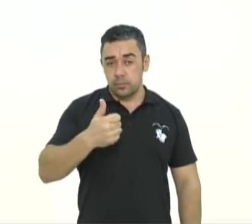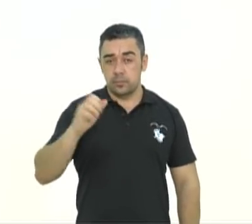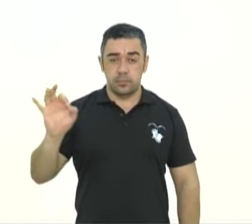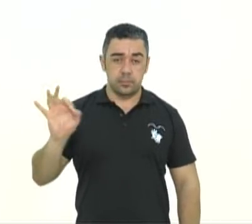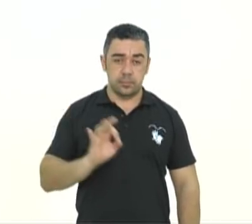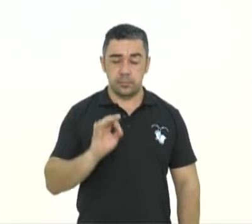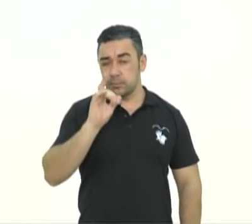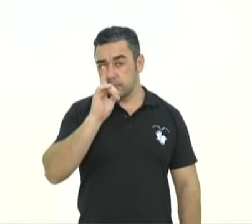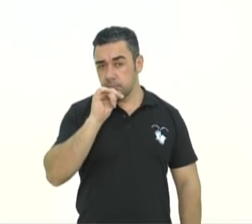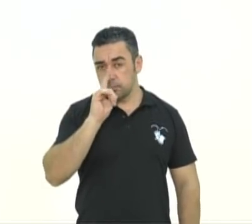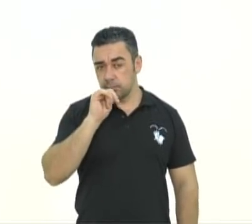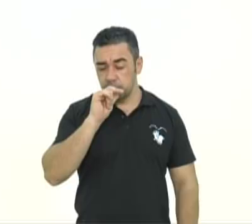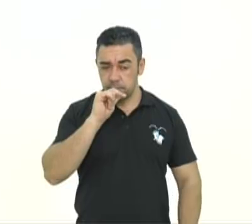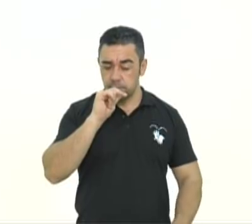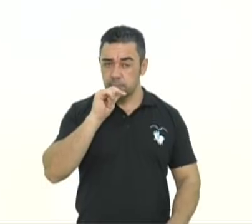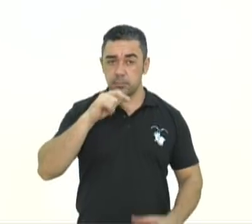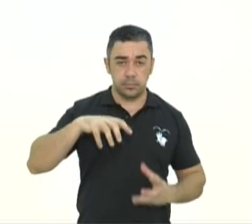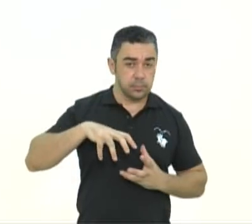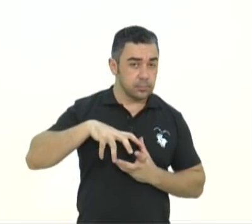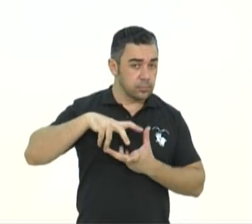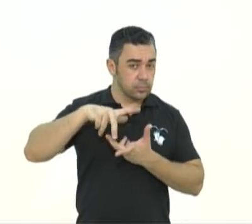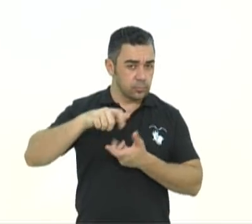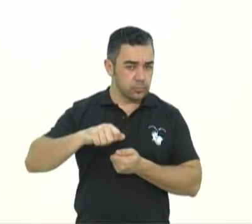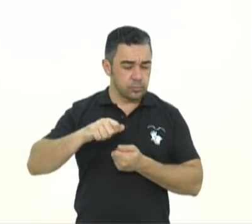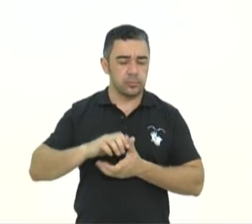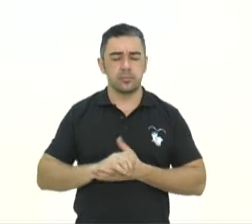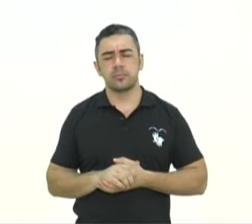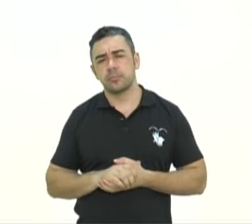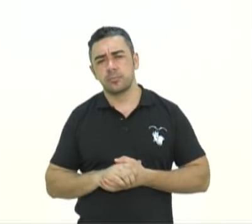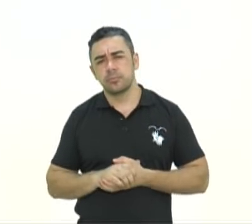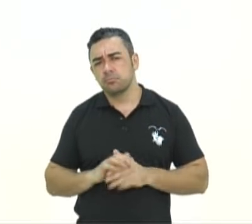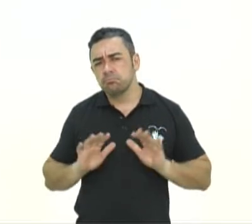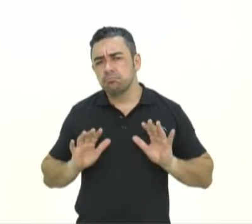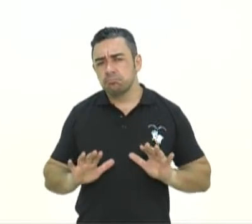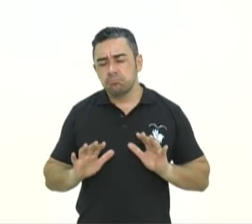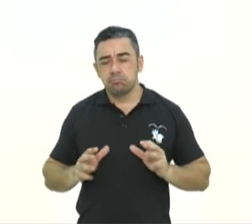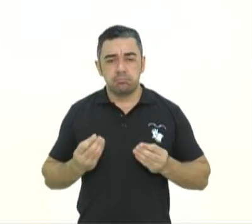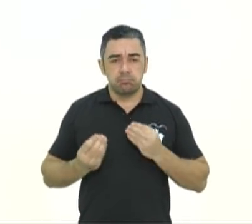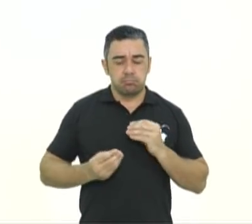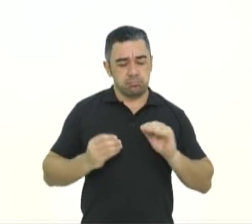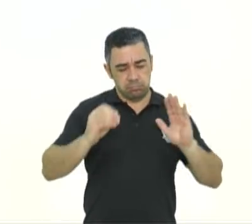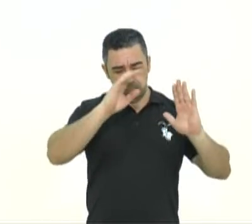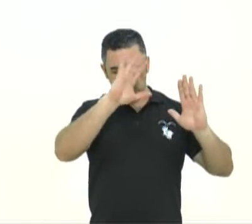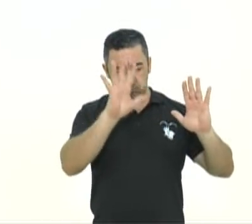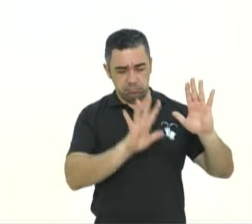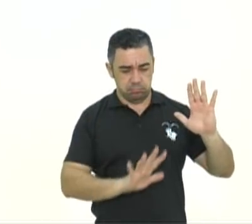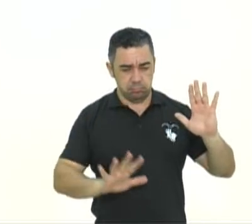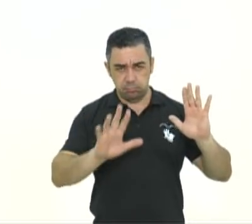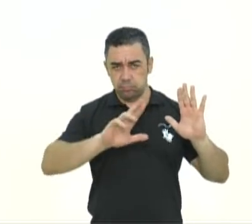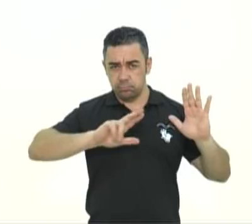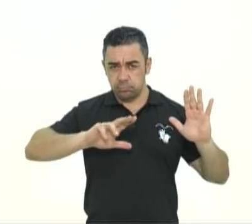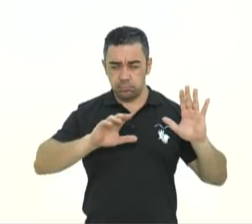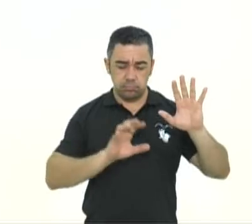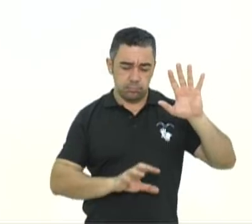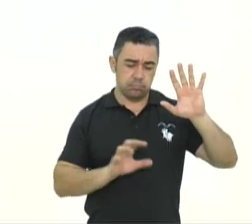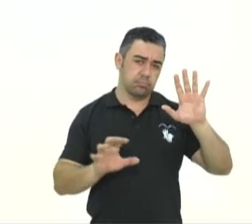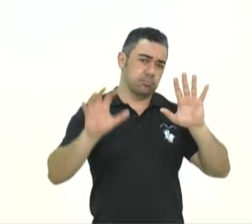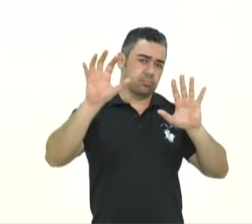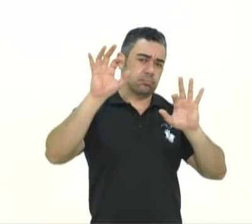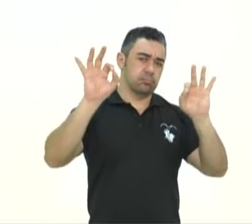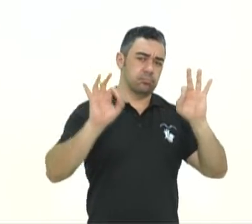11% da água doce do planeta, mas a distribuição territorial não é uniforme. Observe os